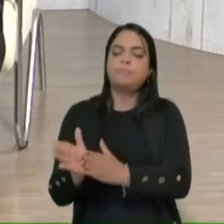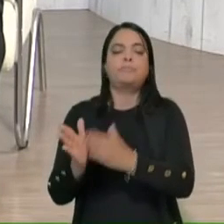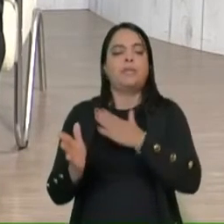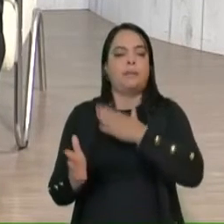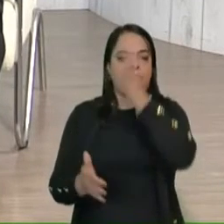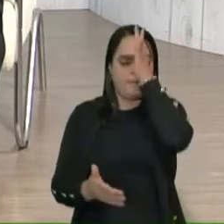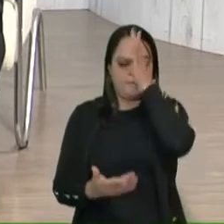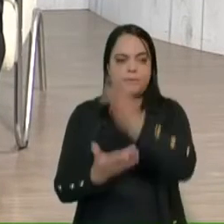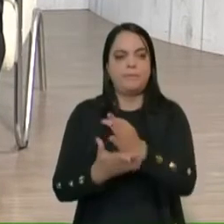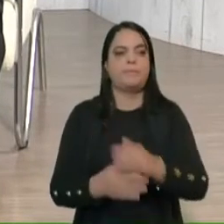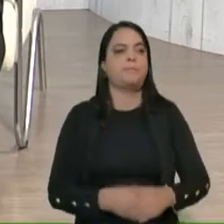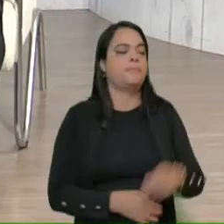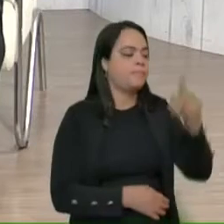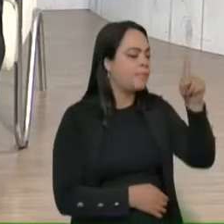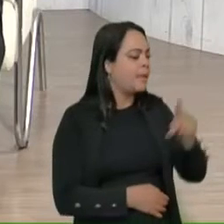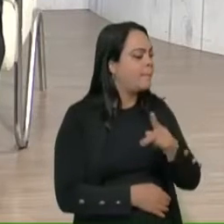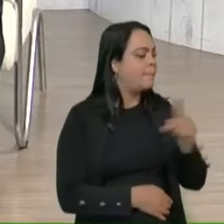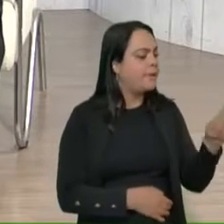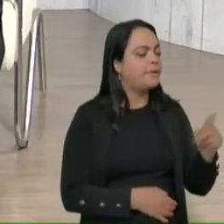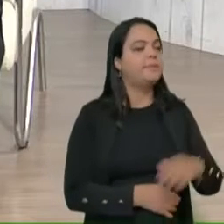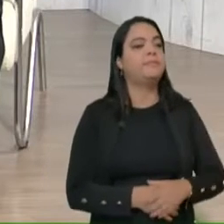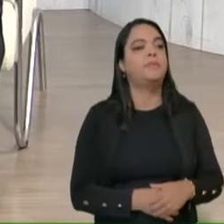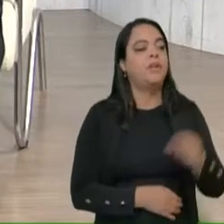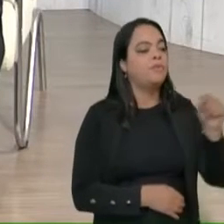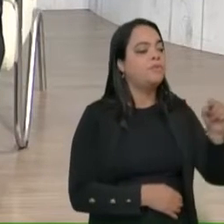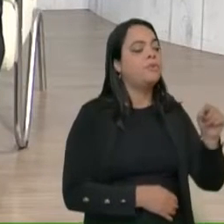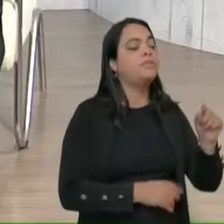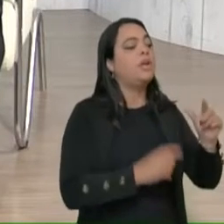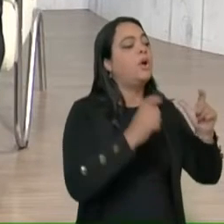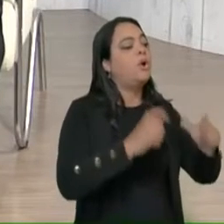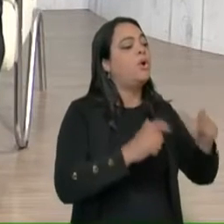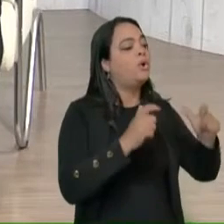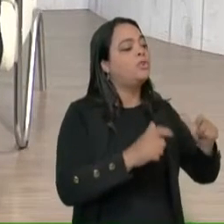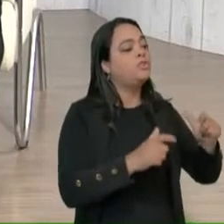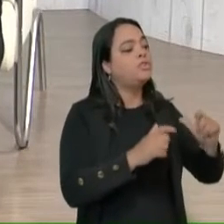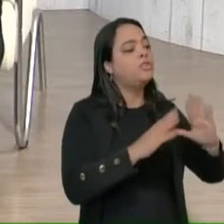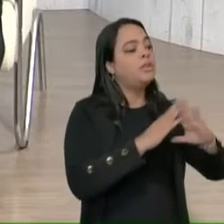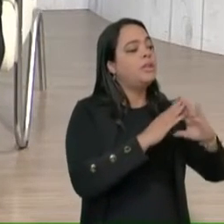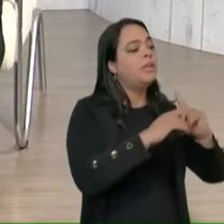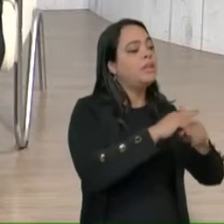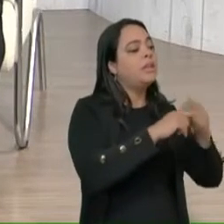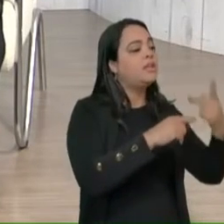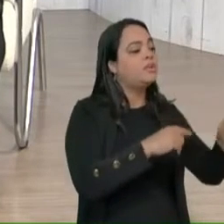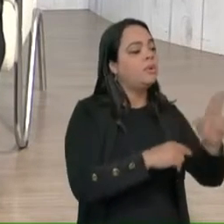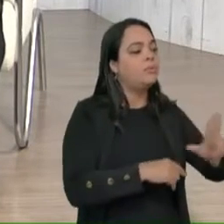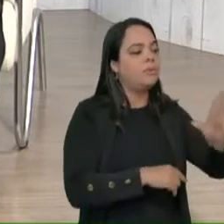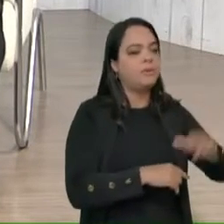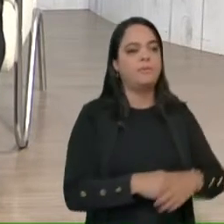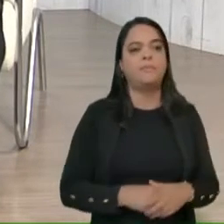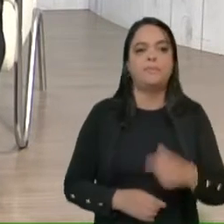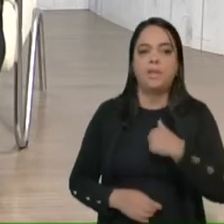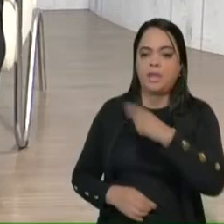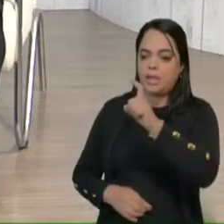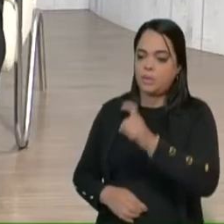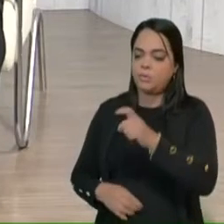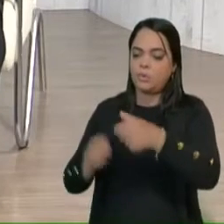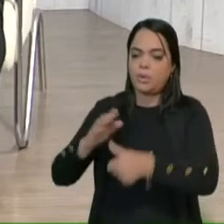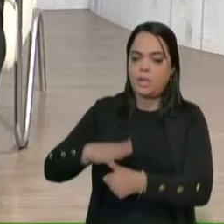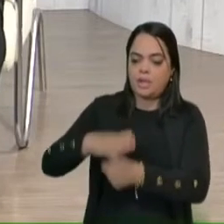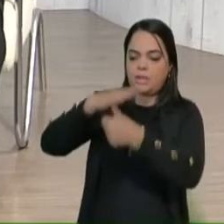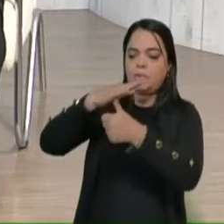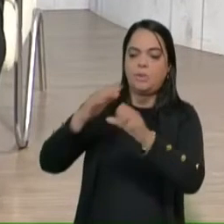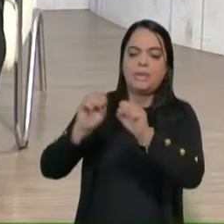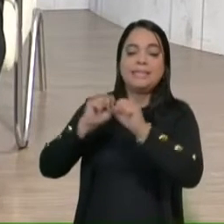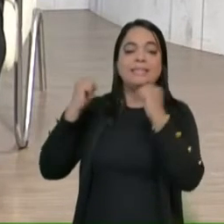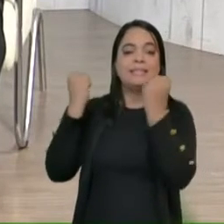acredito padre e onde o senhor atua aqui em Uberlândia então eu sou o reitor do seminário são São José sim que é